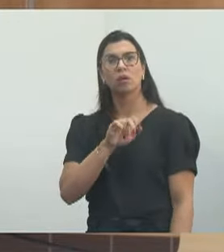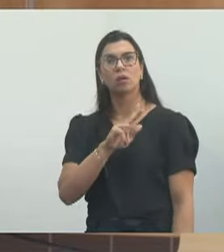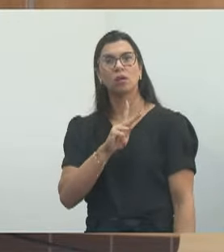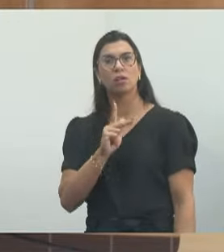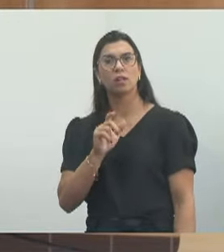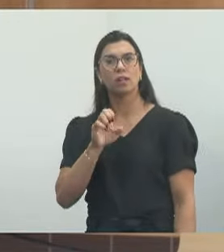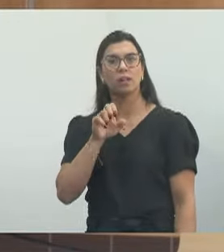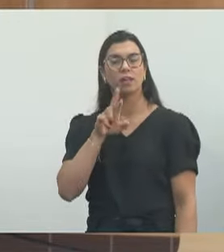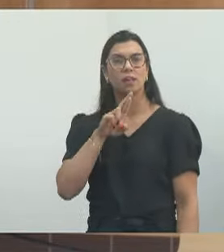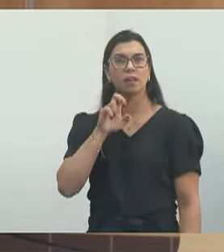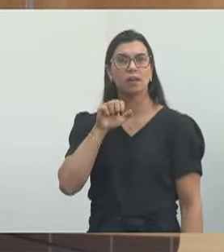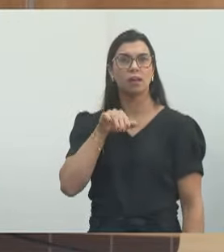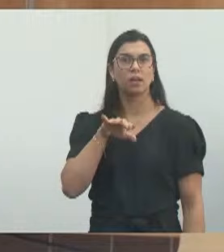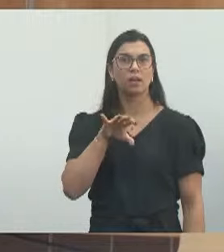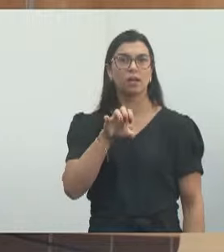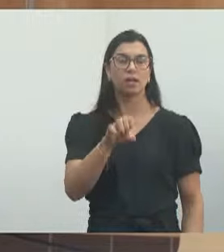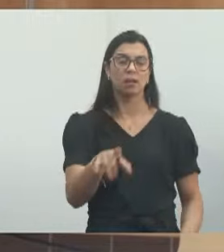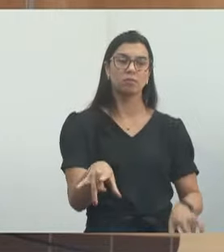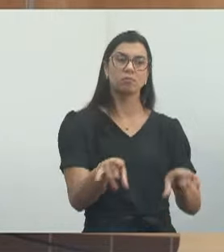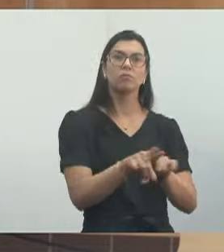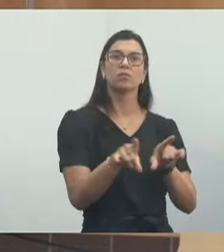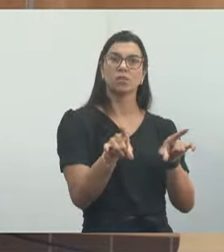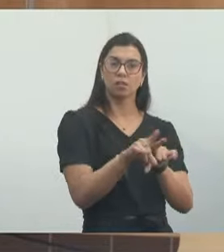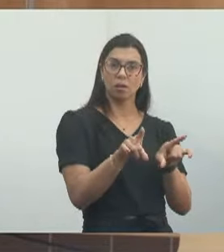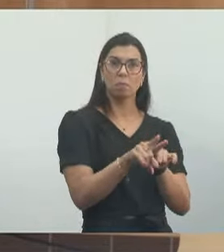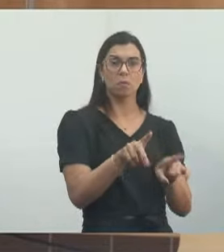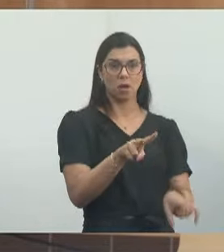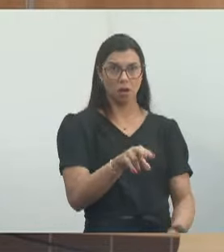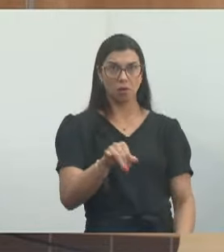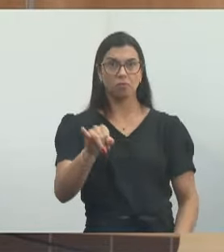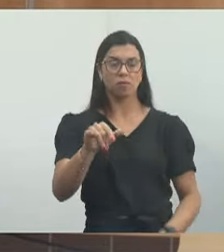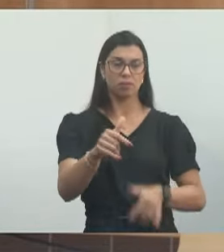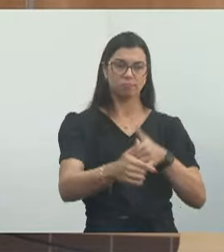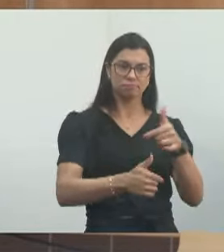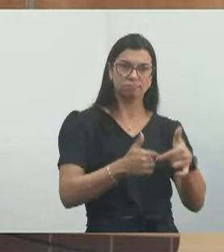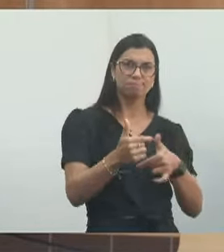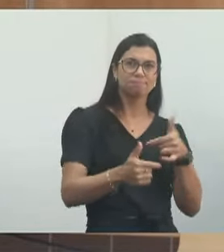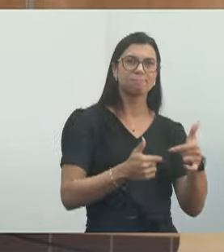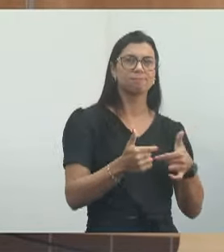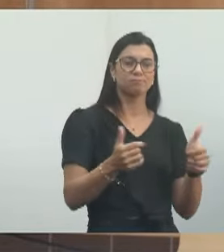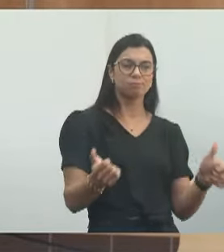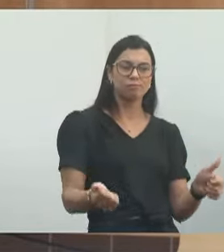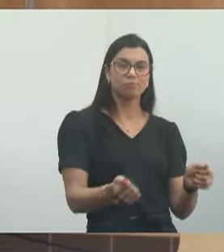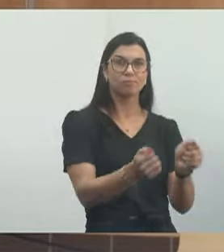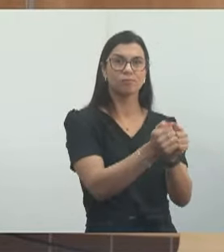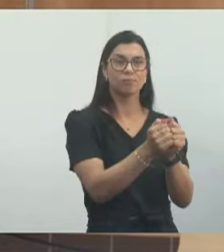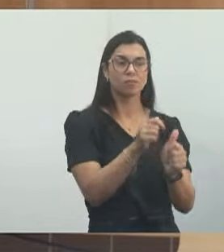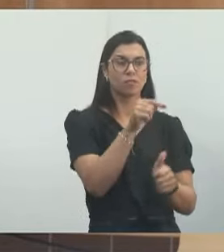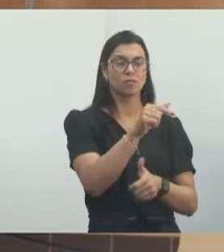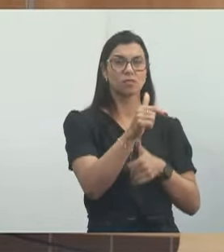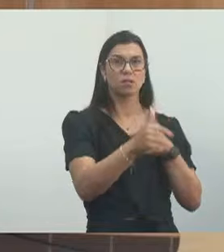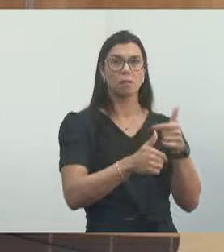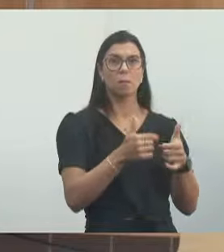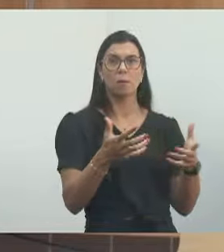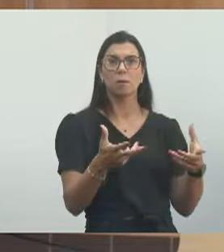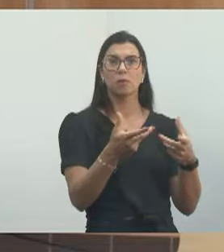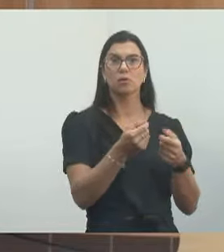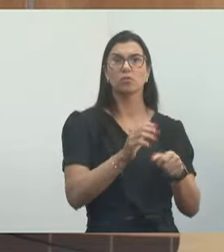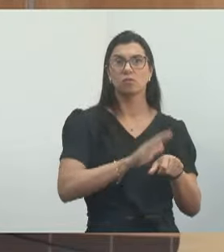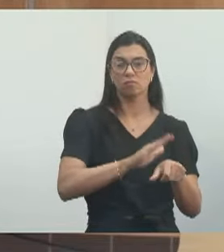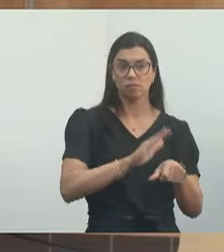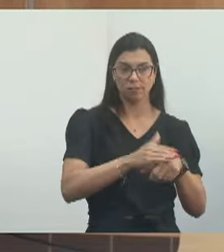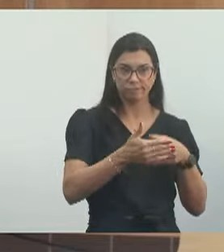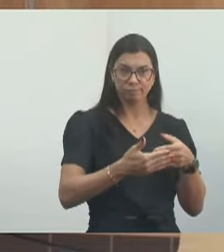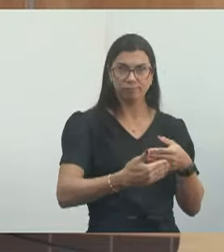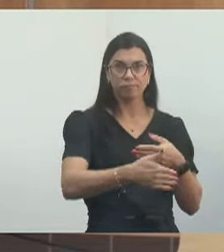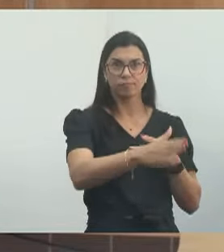suas também, as suas pitacos, né? Que a gente chama. Você vai realizar um excelente trabalho, não tenha dúvida